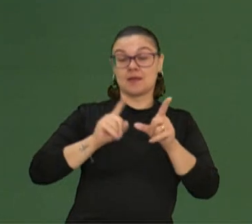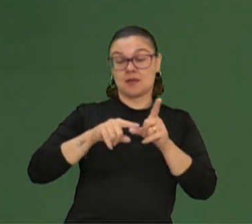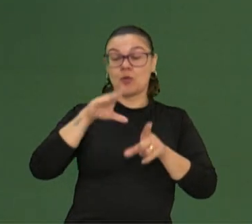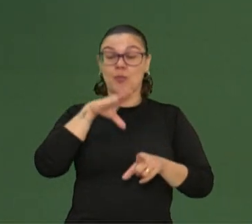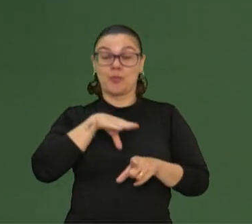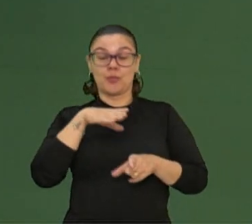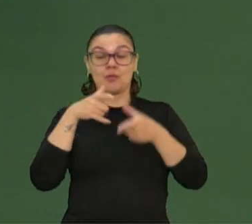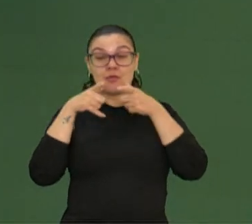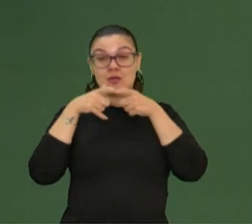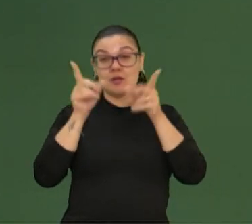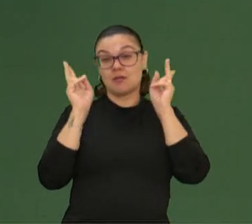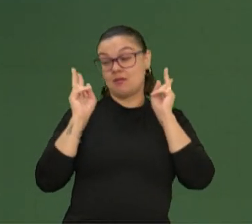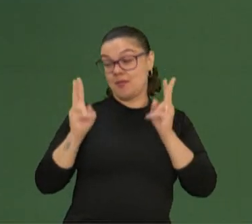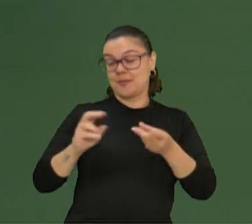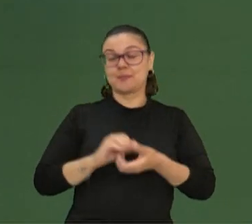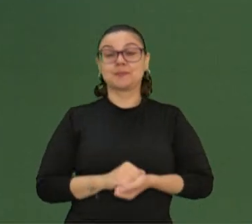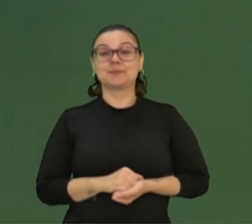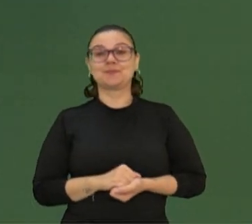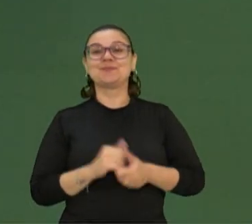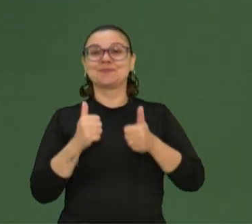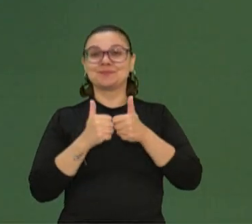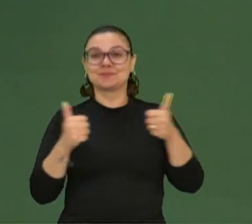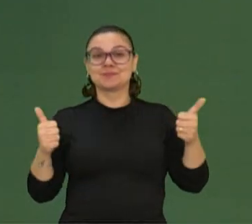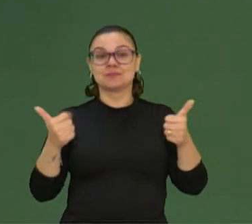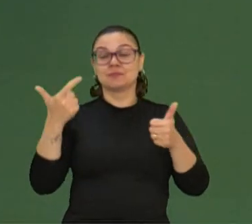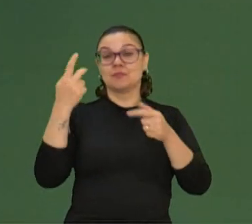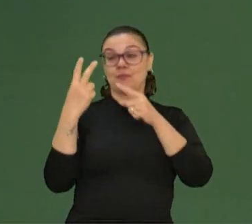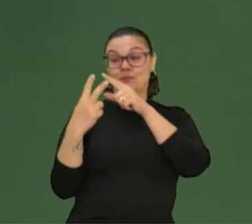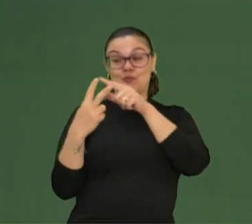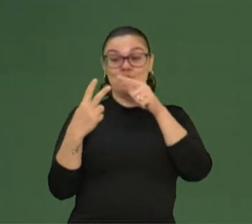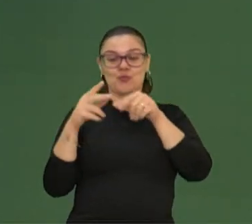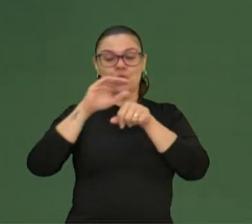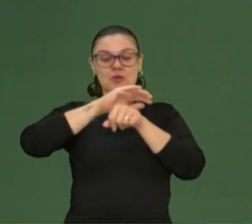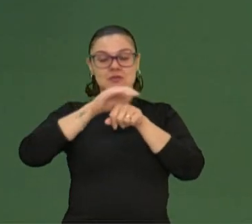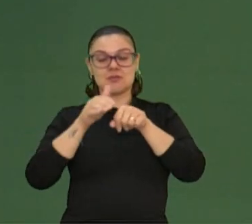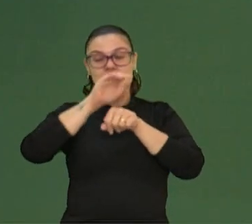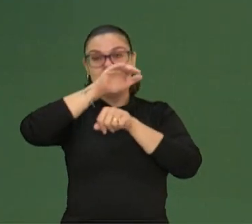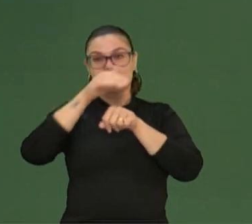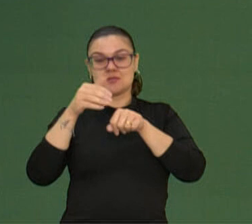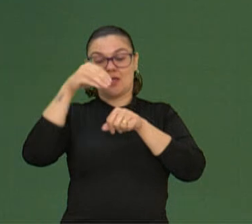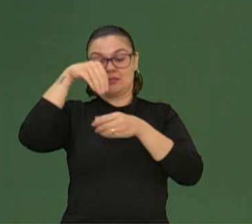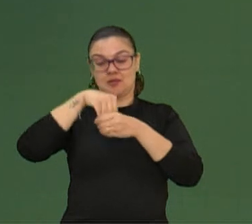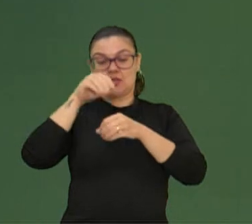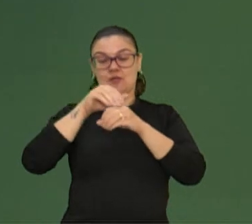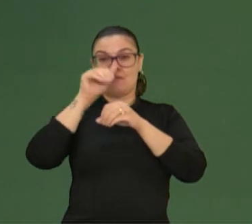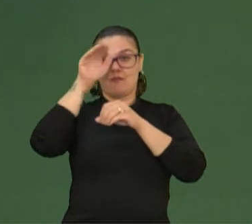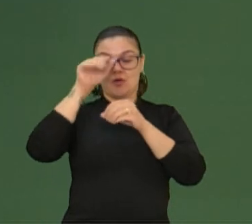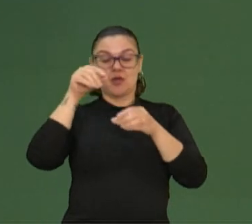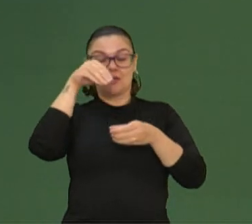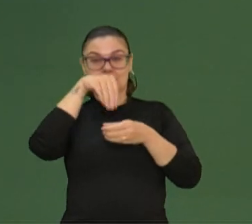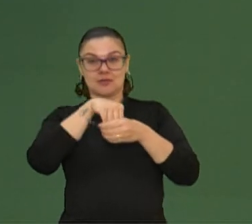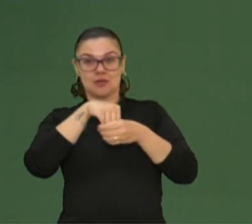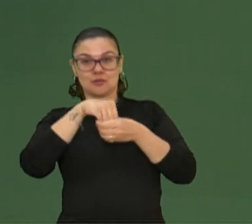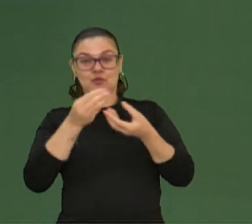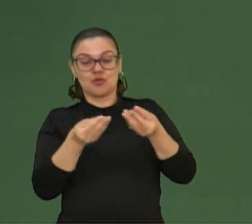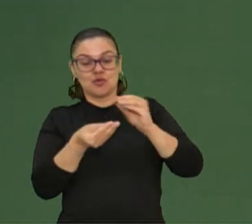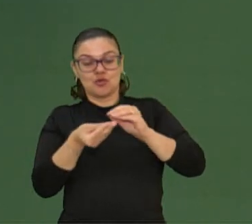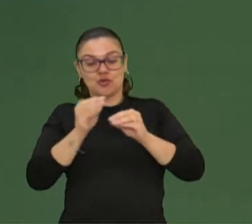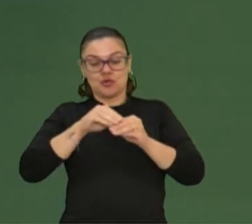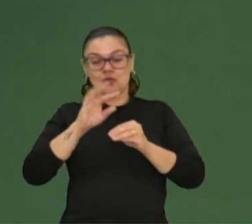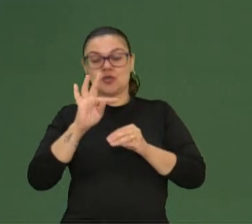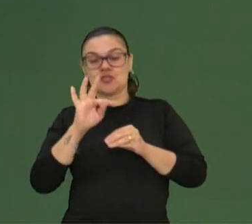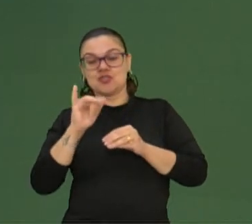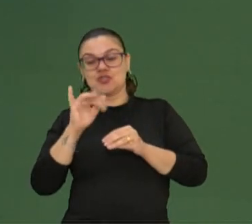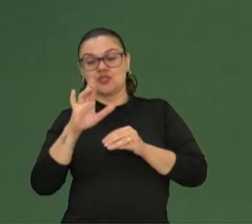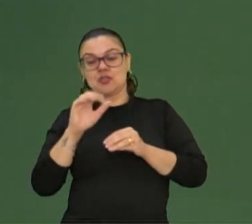língua portuguesa é a mesma. Então, revisando. Duas membranas, externa e interna. Lá dentro, dobras, os